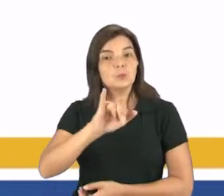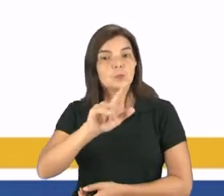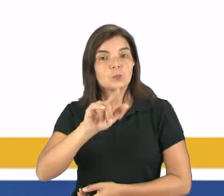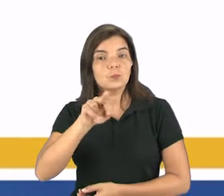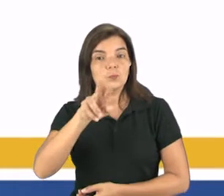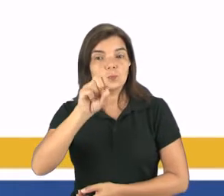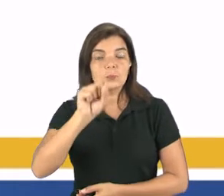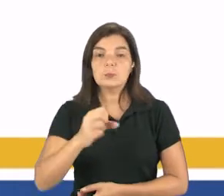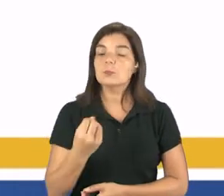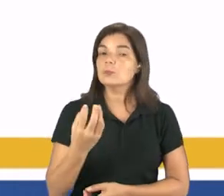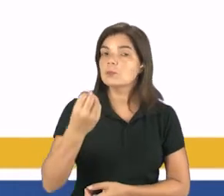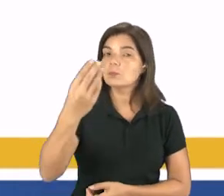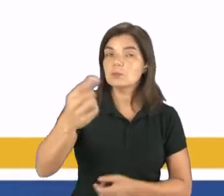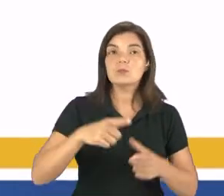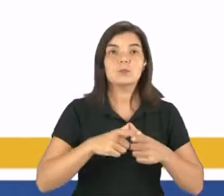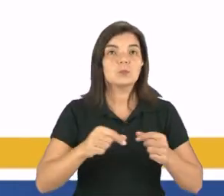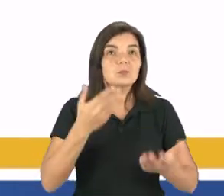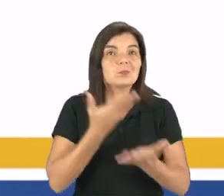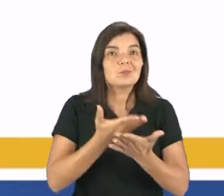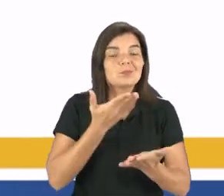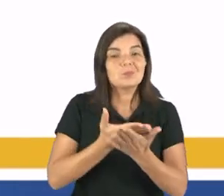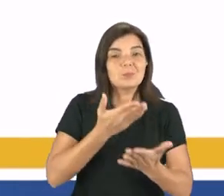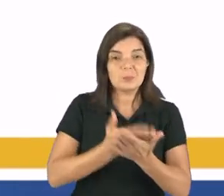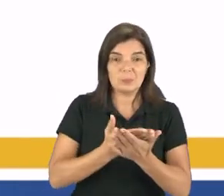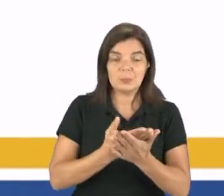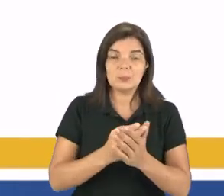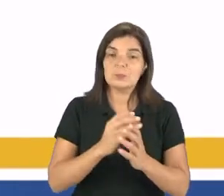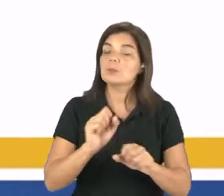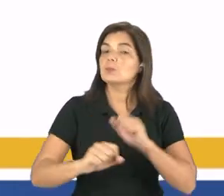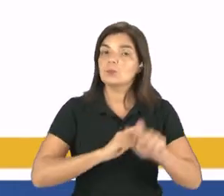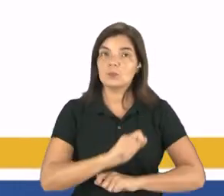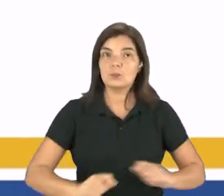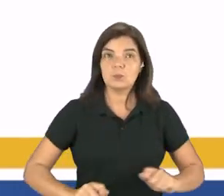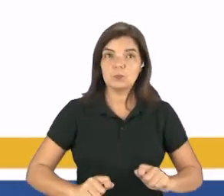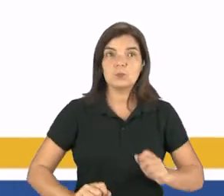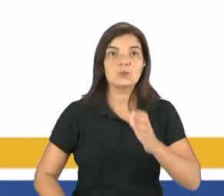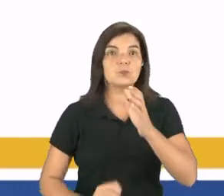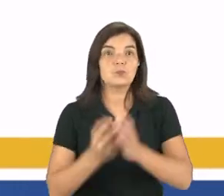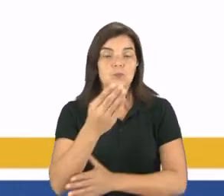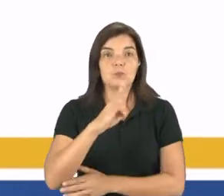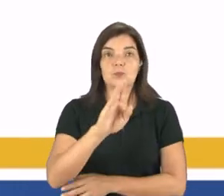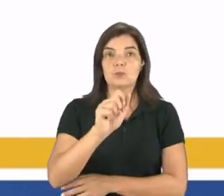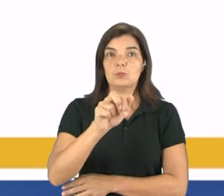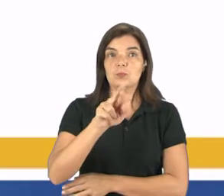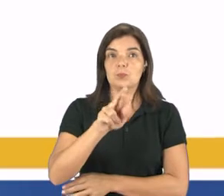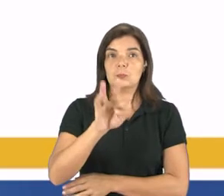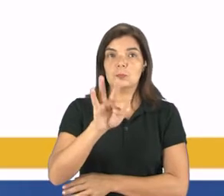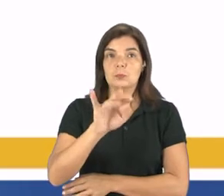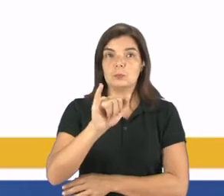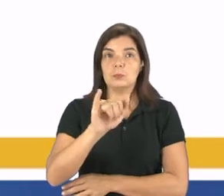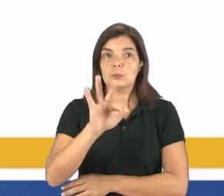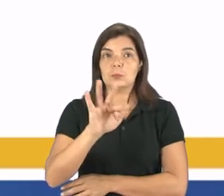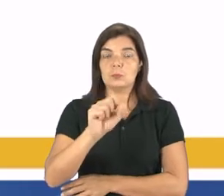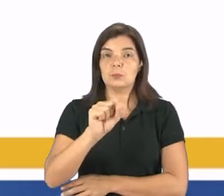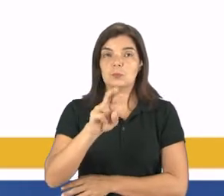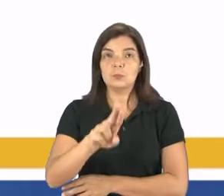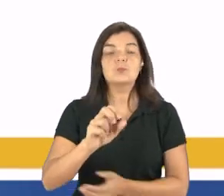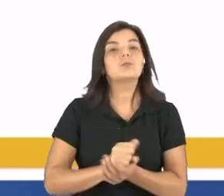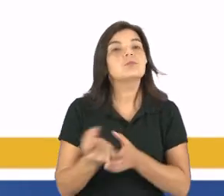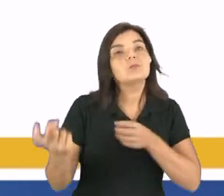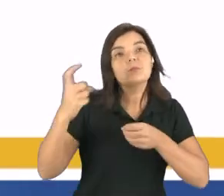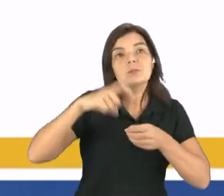viaja para o Japão para estudar o jiu-jitsu e cria o Bartsu, né? Ao retornar para